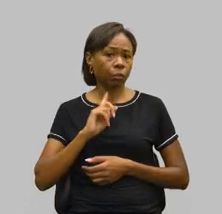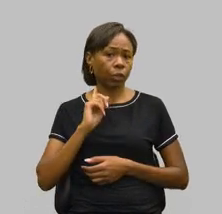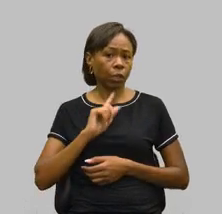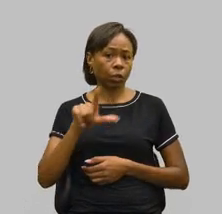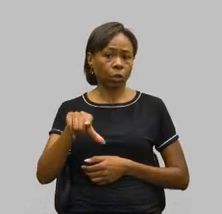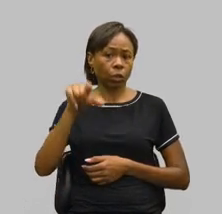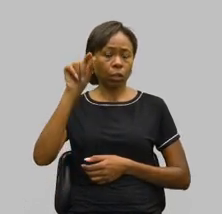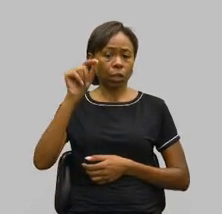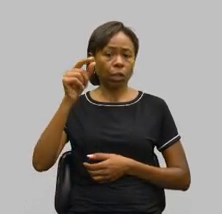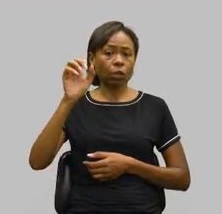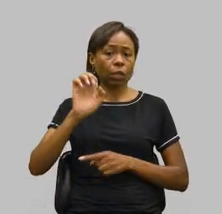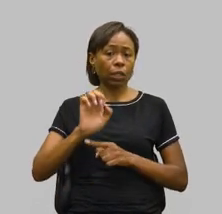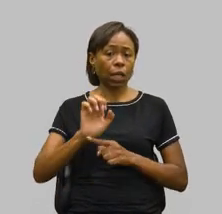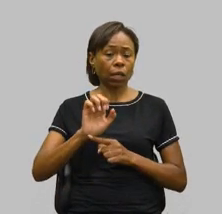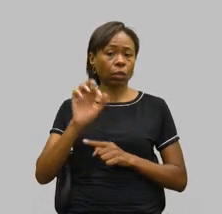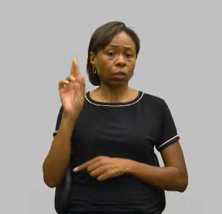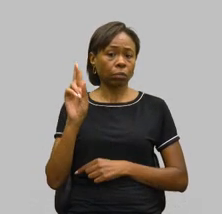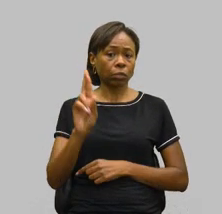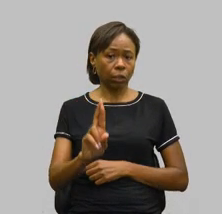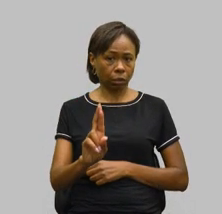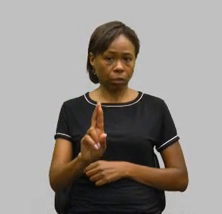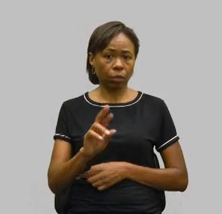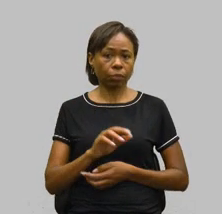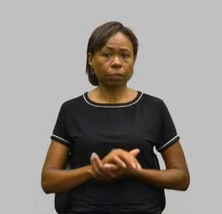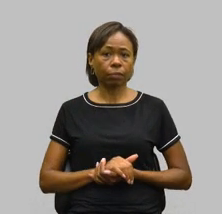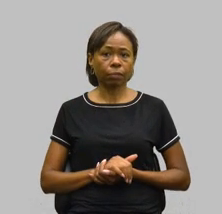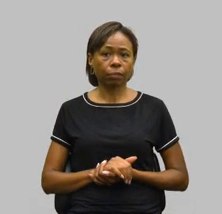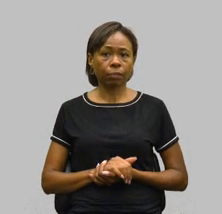como estado representante na mesa diretora